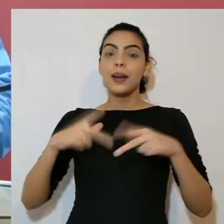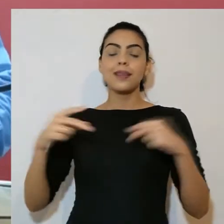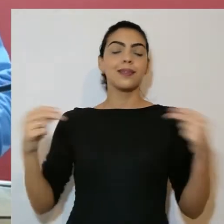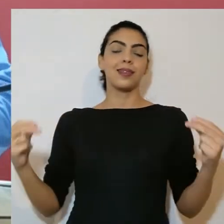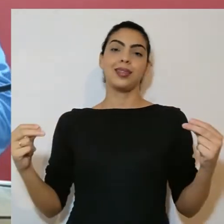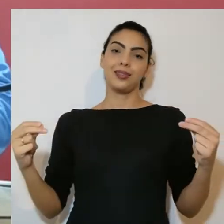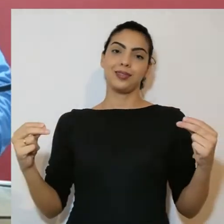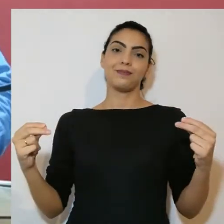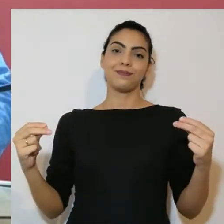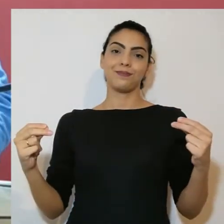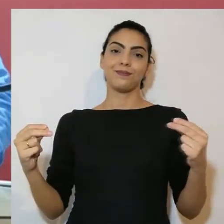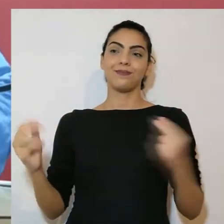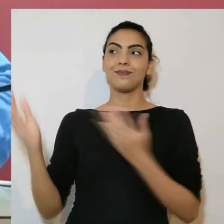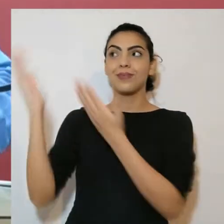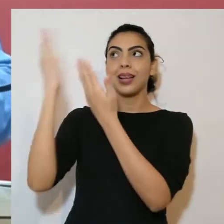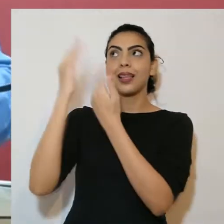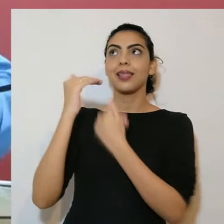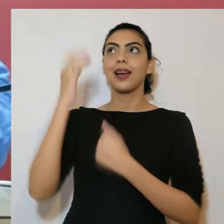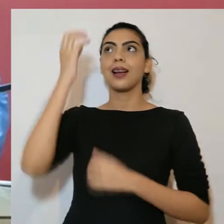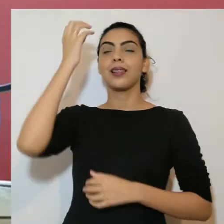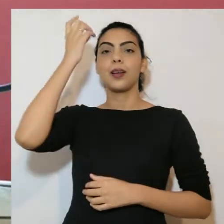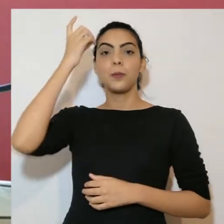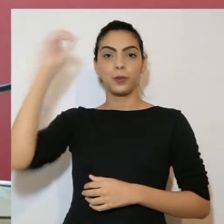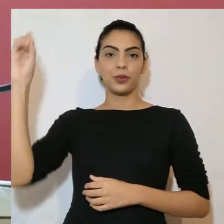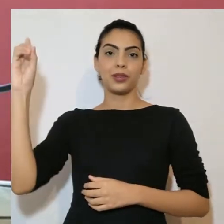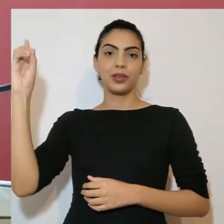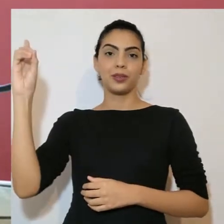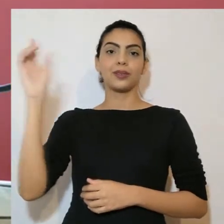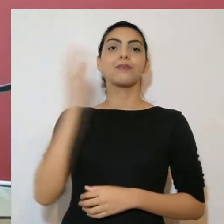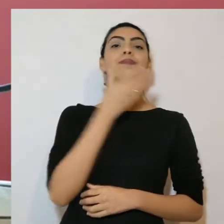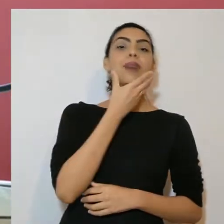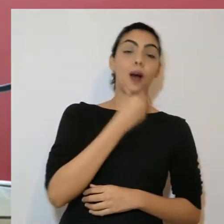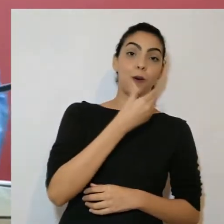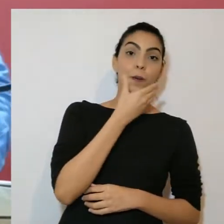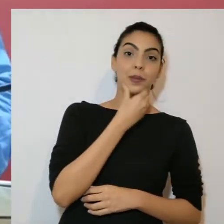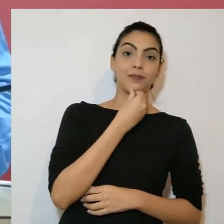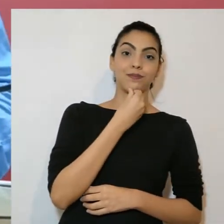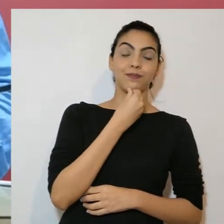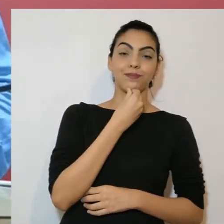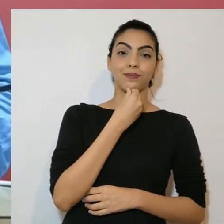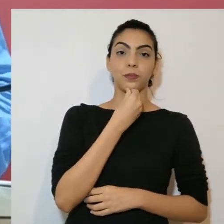presente inestimável, né, dada por Ele a um homem.